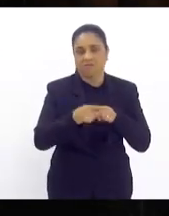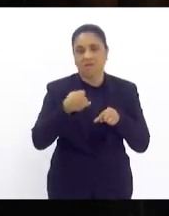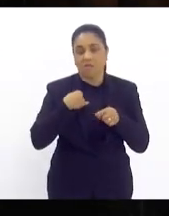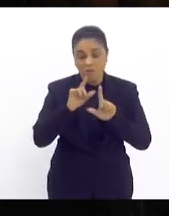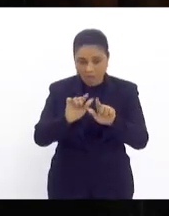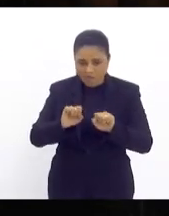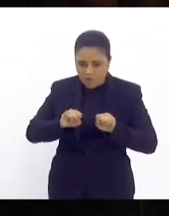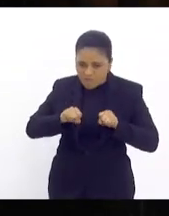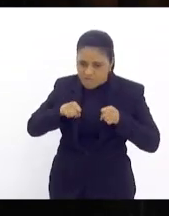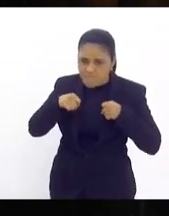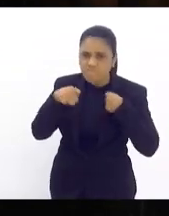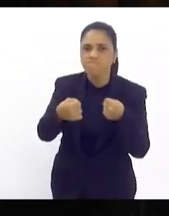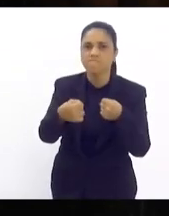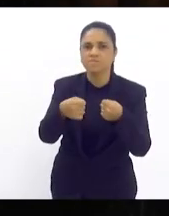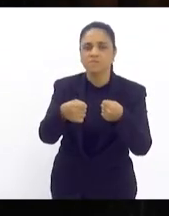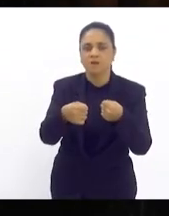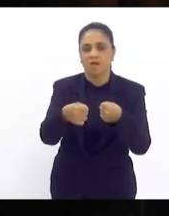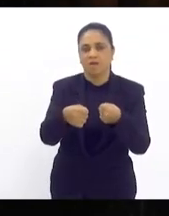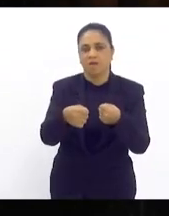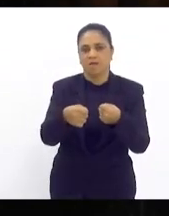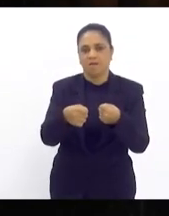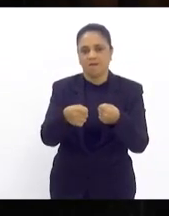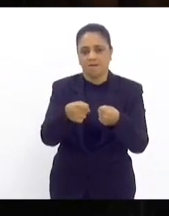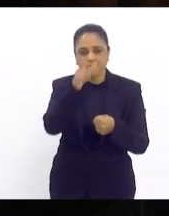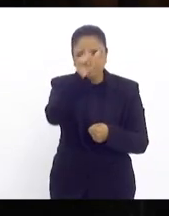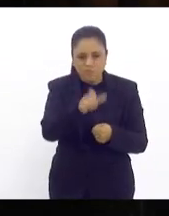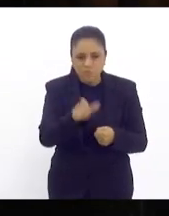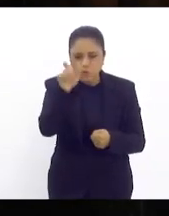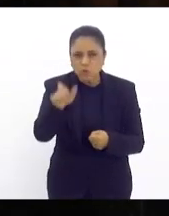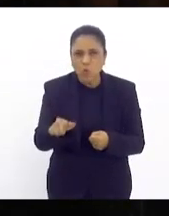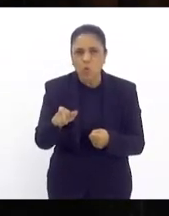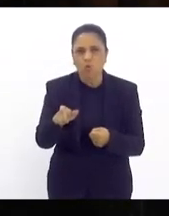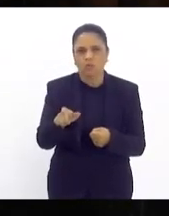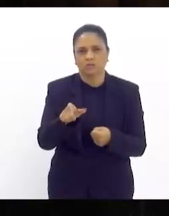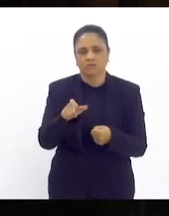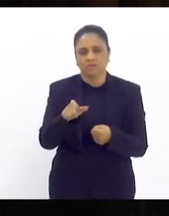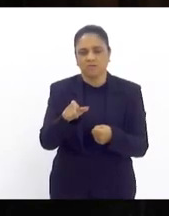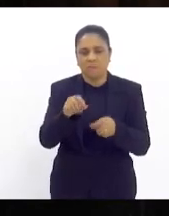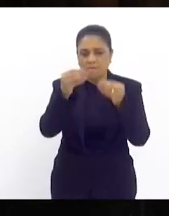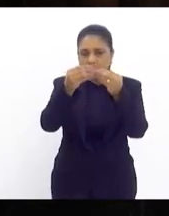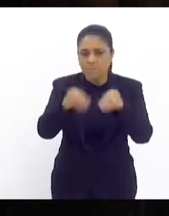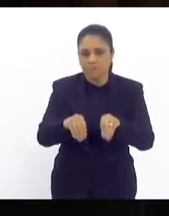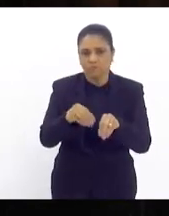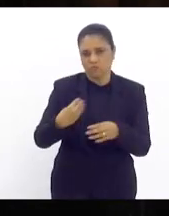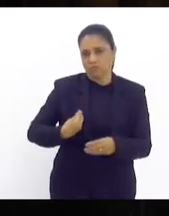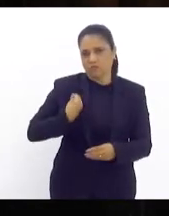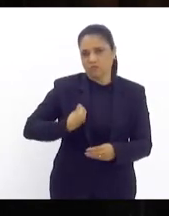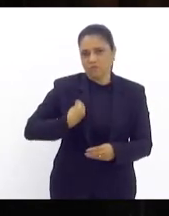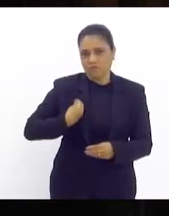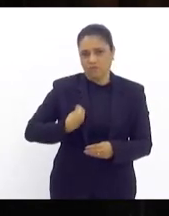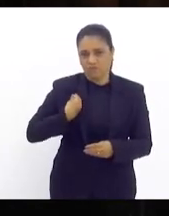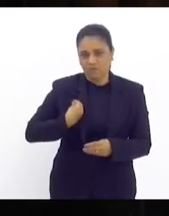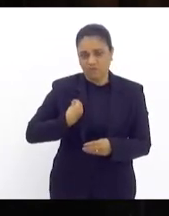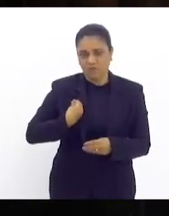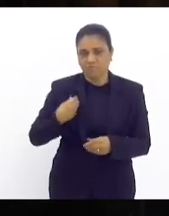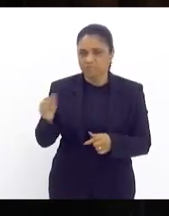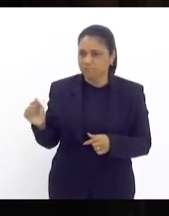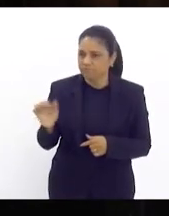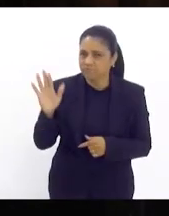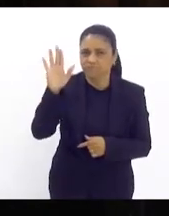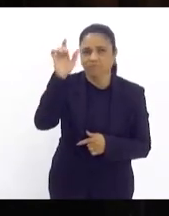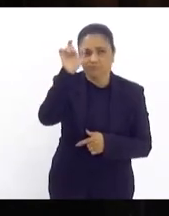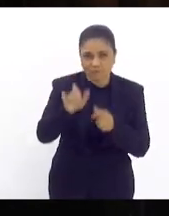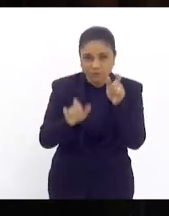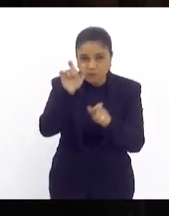aqueles que negociam a vida dos Pobres do Rio de Janeiro aqueles que negociam a vida Quem tá na favela e da